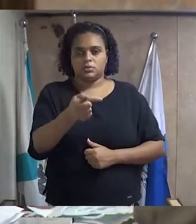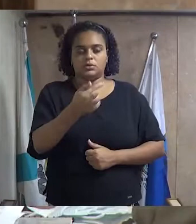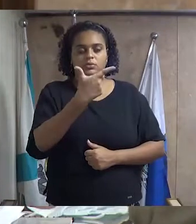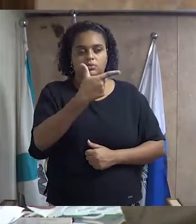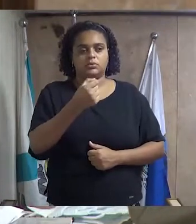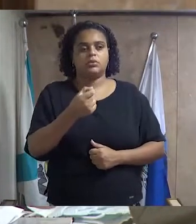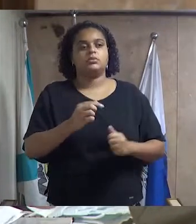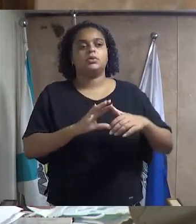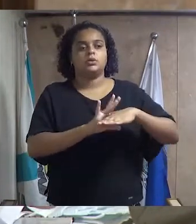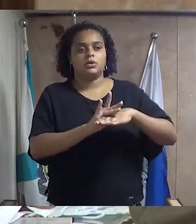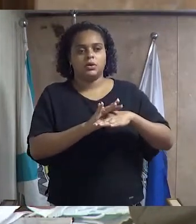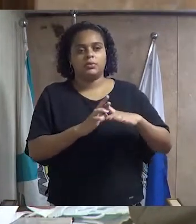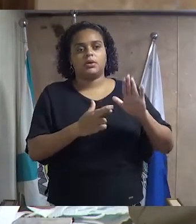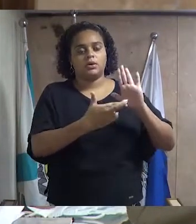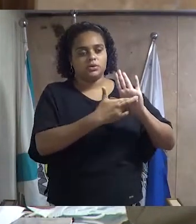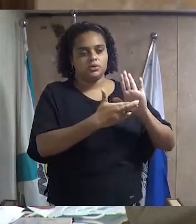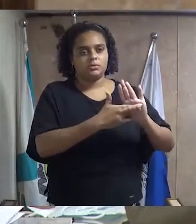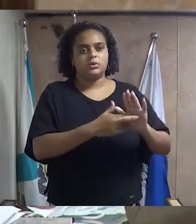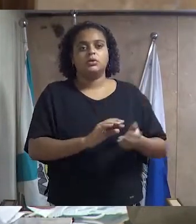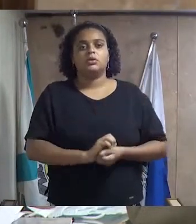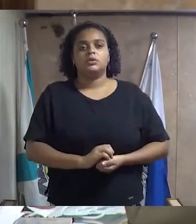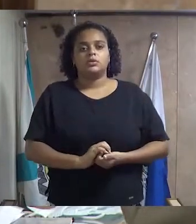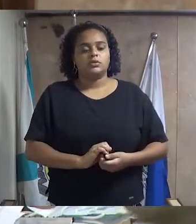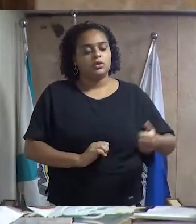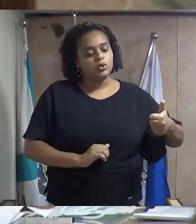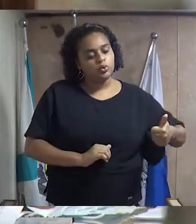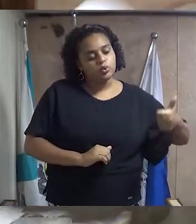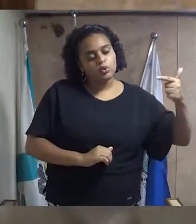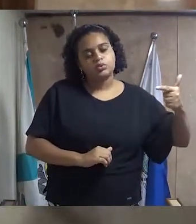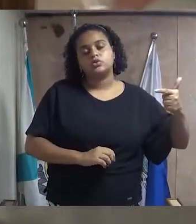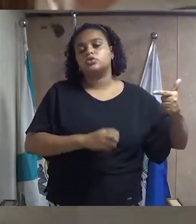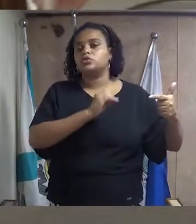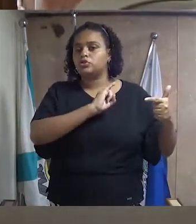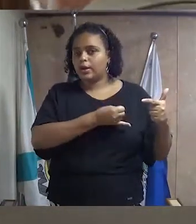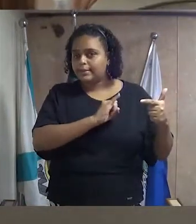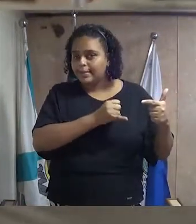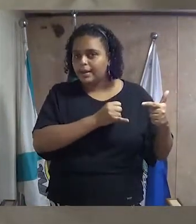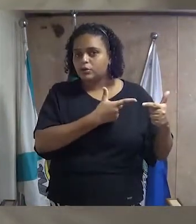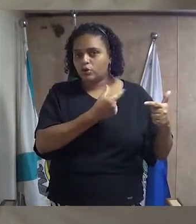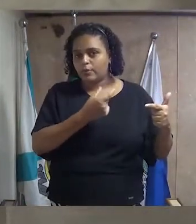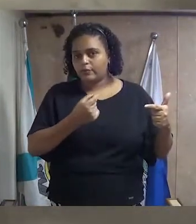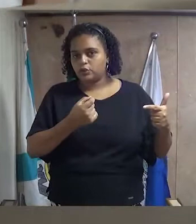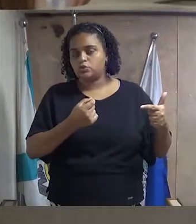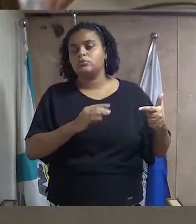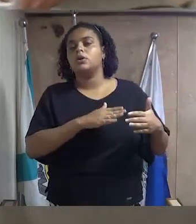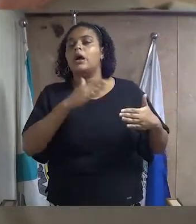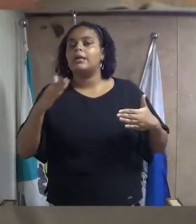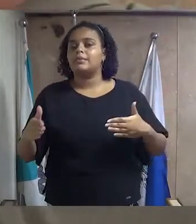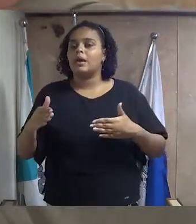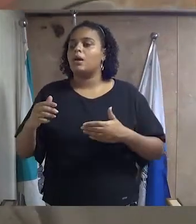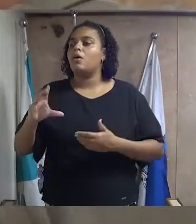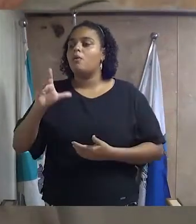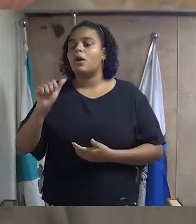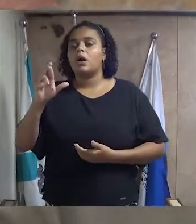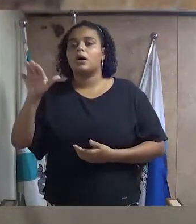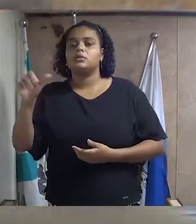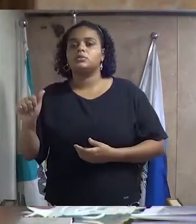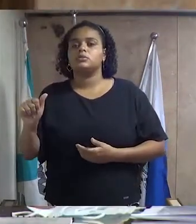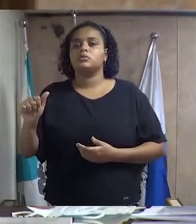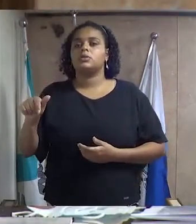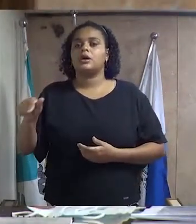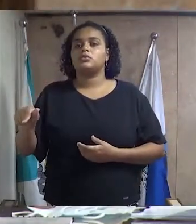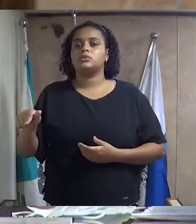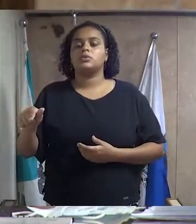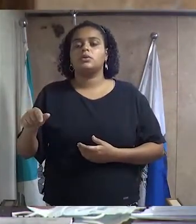2, do Regimento Interno da Câmara Municipal do Duque de Caxias, a contar de 12 de janeiro de 2021, para assumir o cargo de